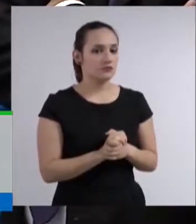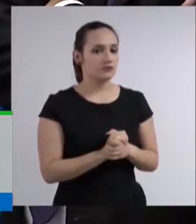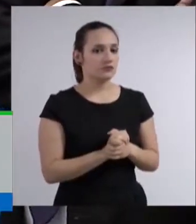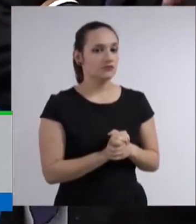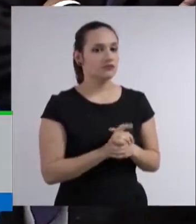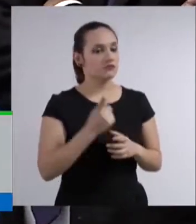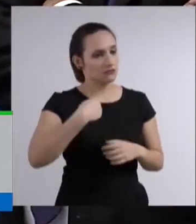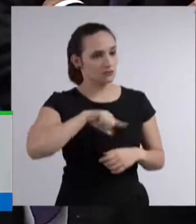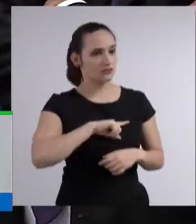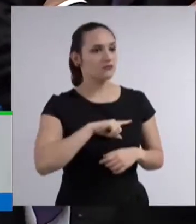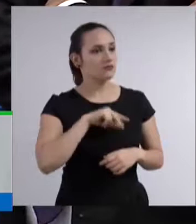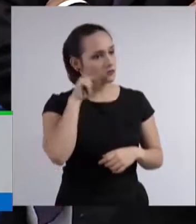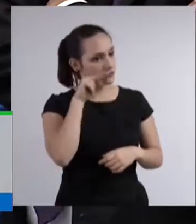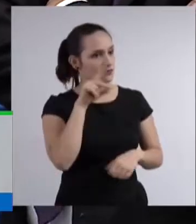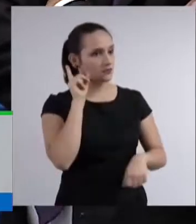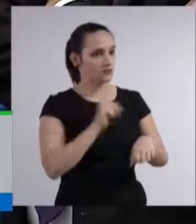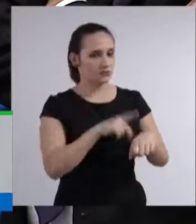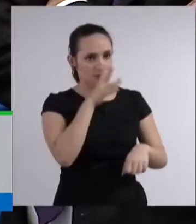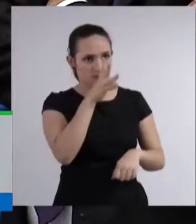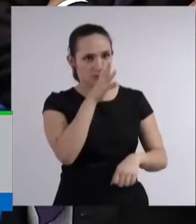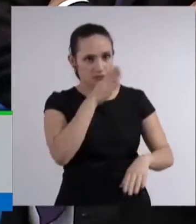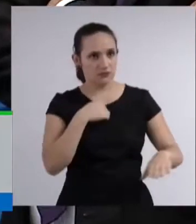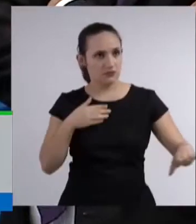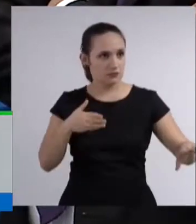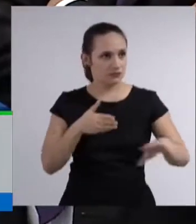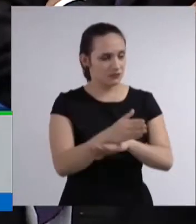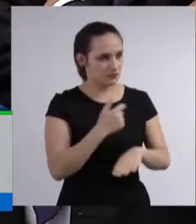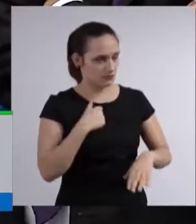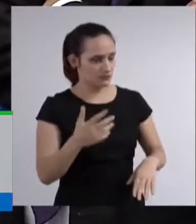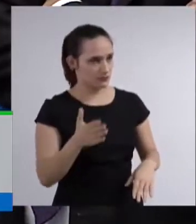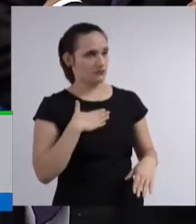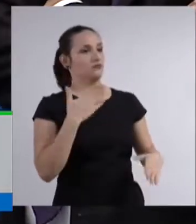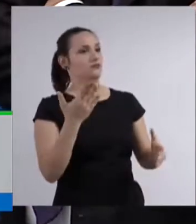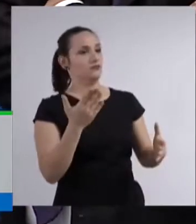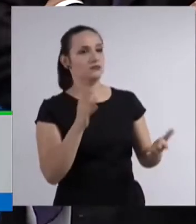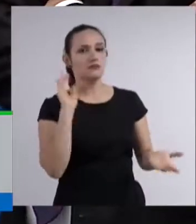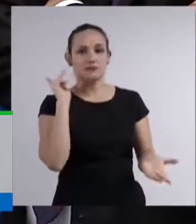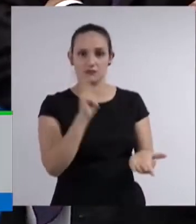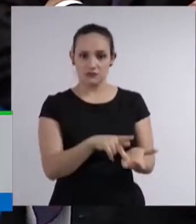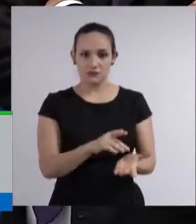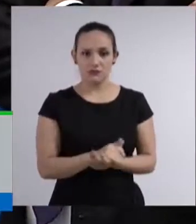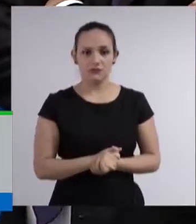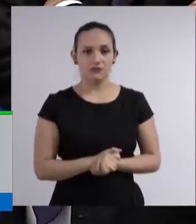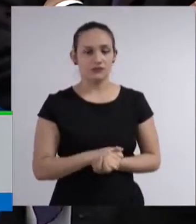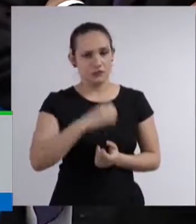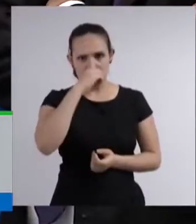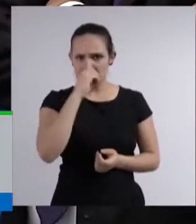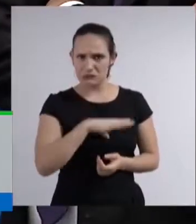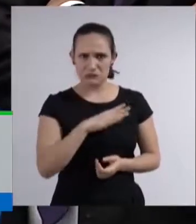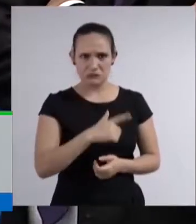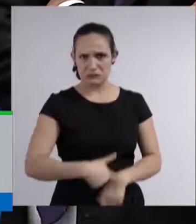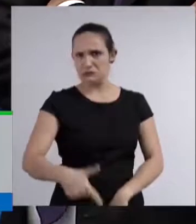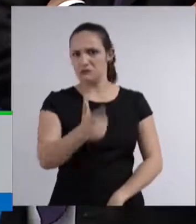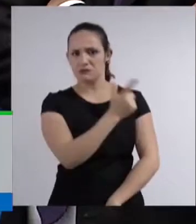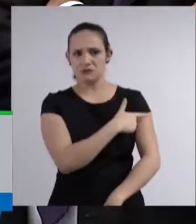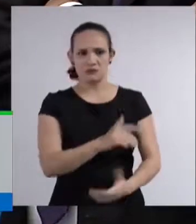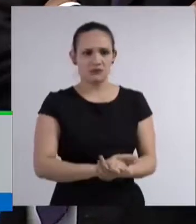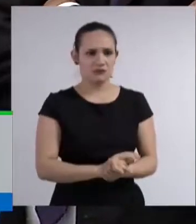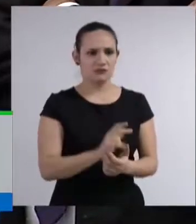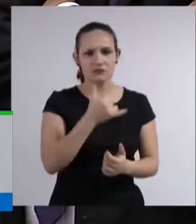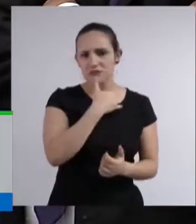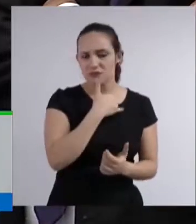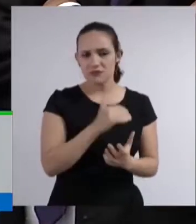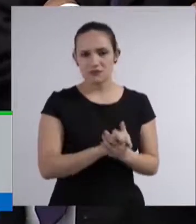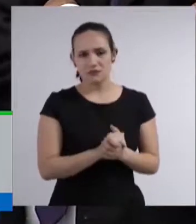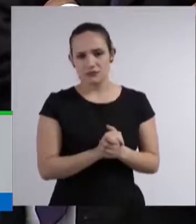na invasão. Nós estivemos lá, inclusive, acompanhando a tristeza, tanto de pequenos, médios e grandes,